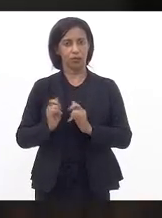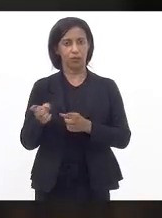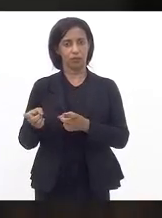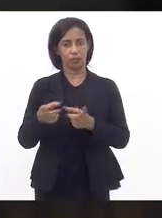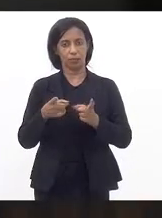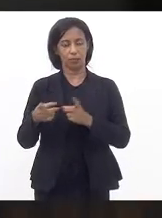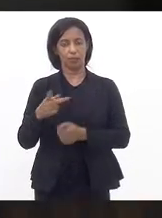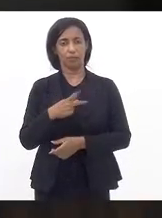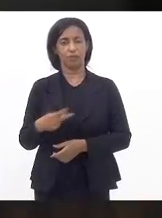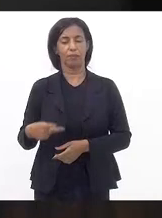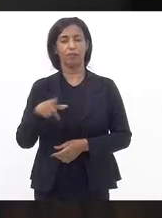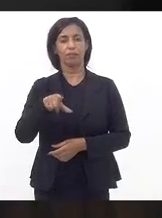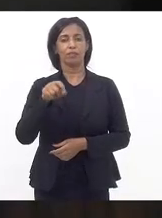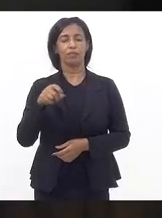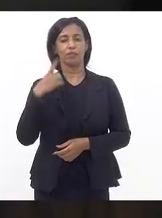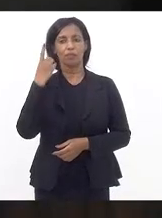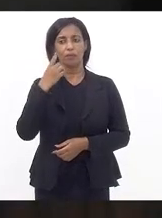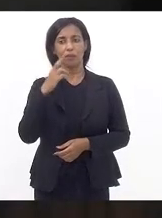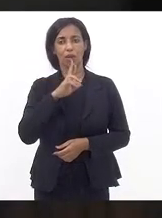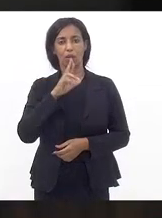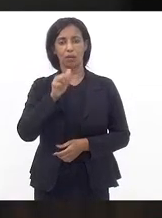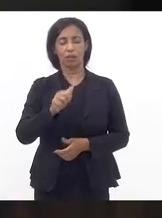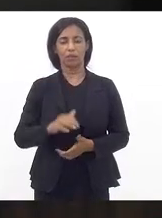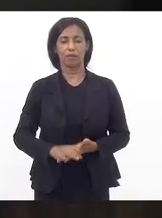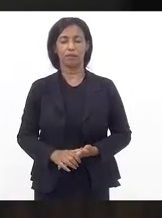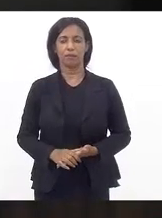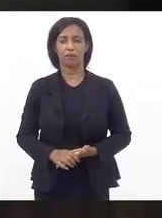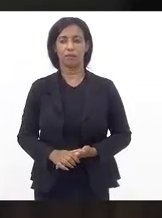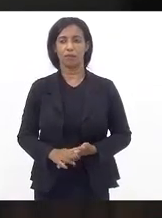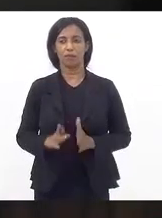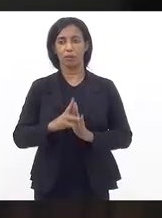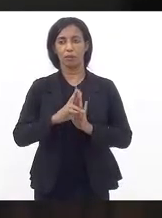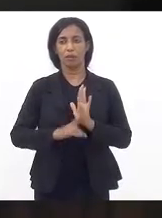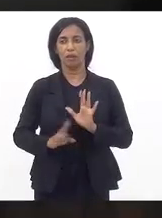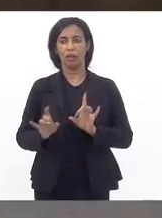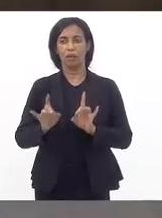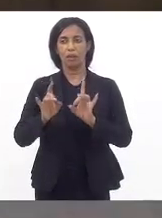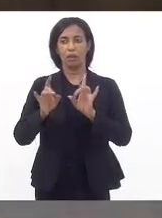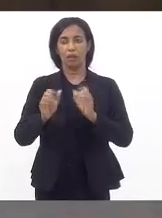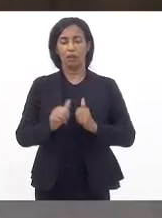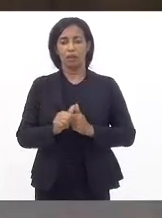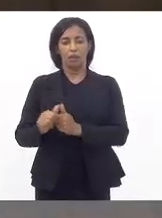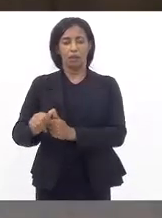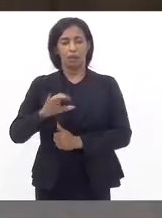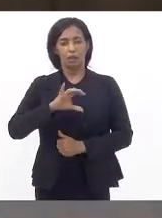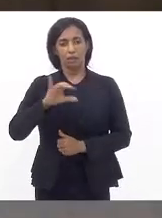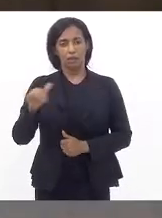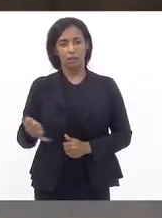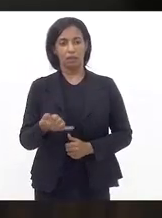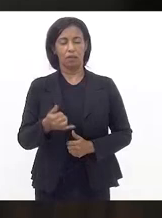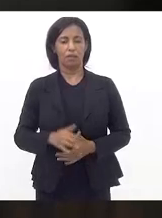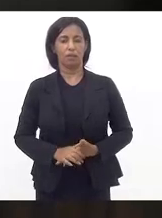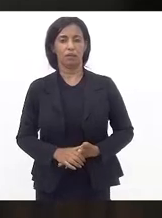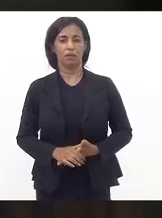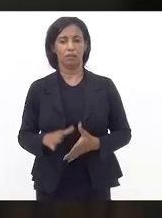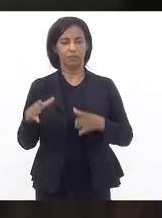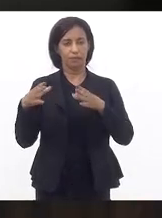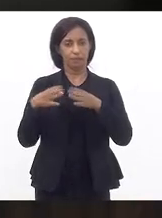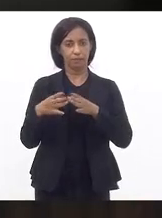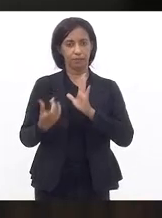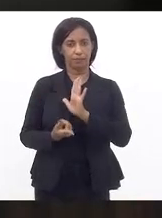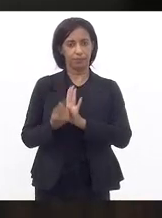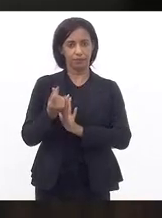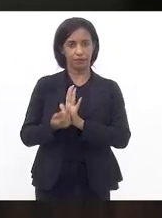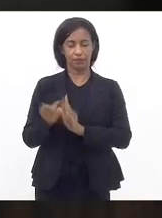a presidência designa o deputado Rodrigo Amorim como relator especial acompanha o parecer da ccj presidente pela